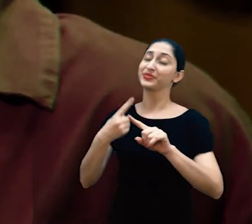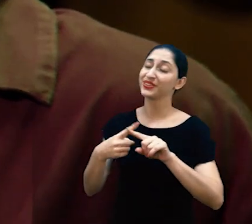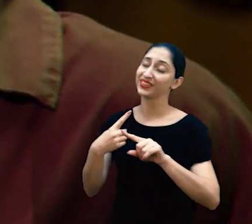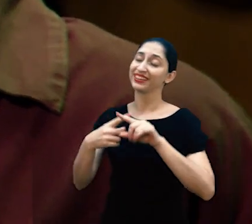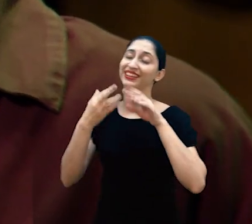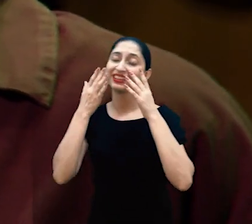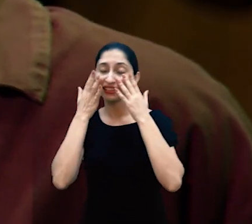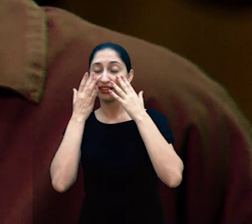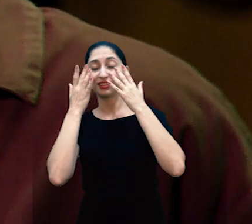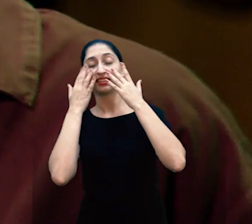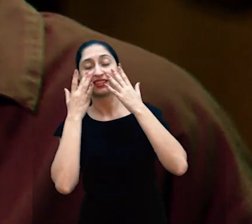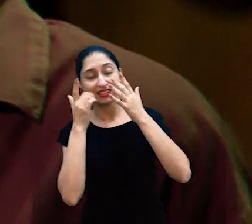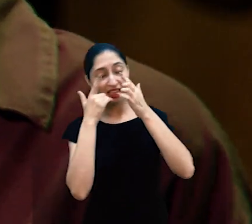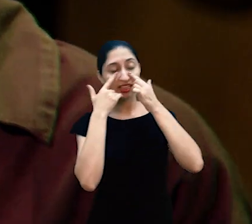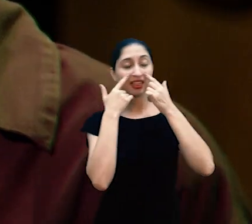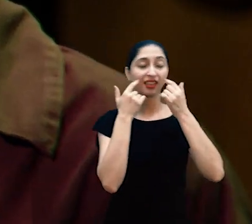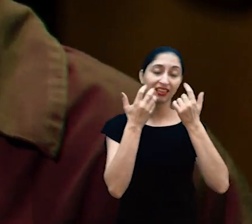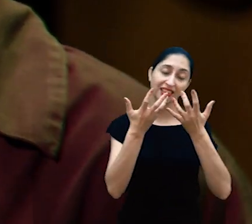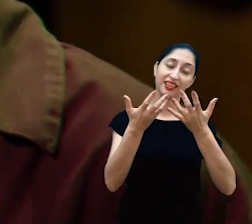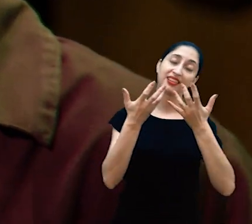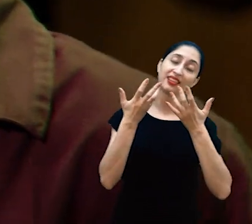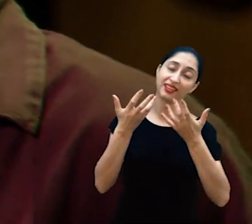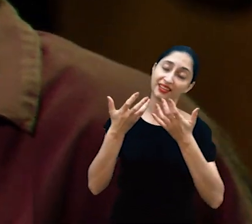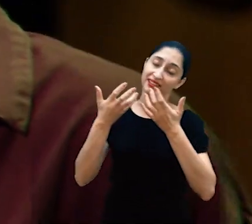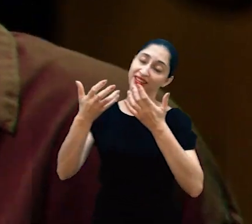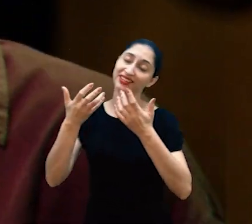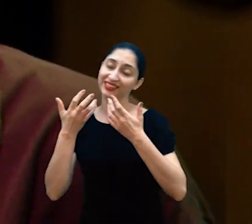Olhos ficam querendo chorar.